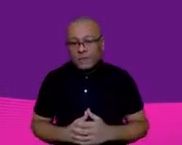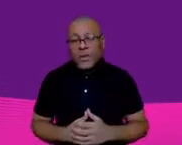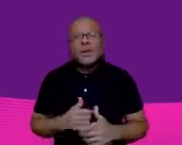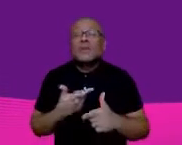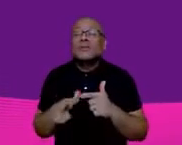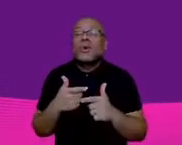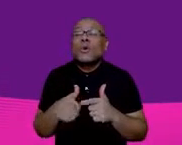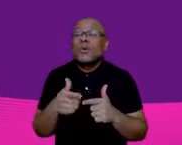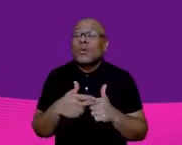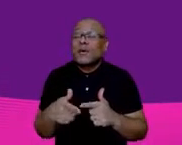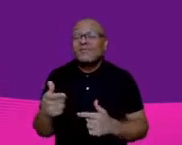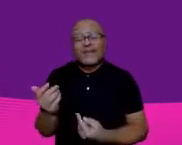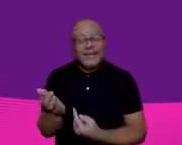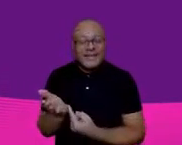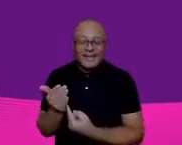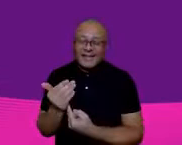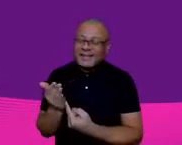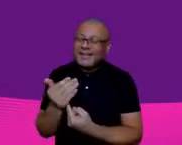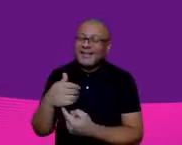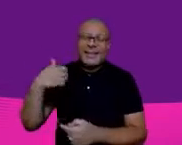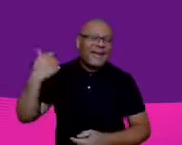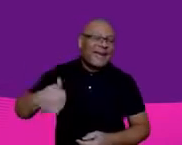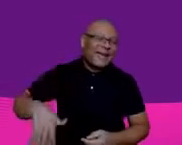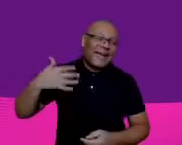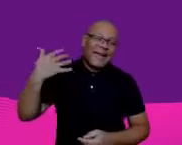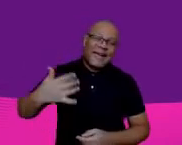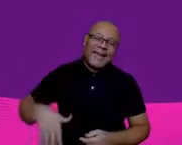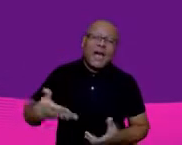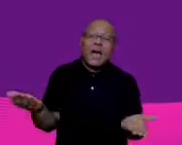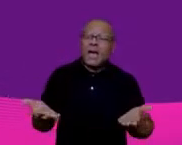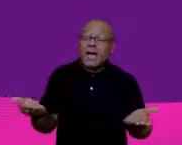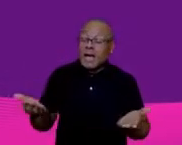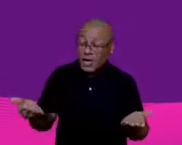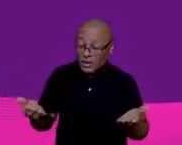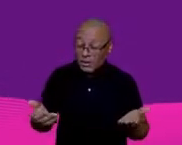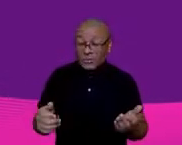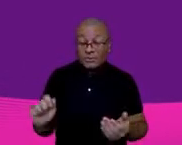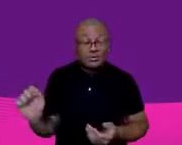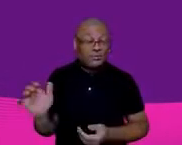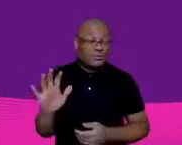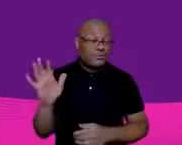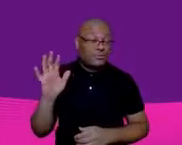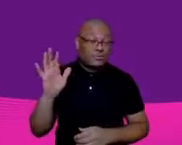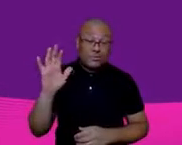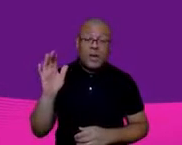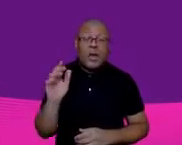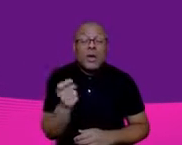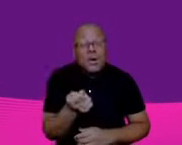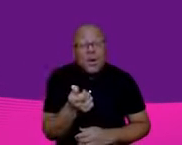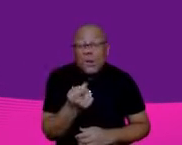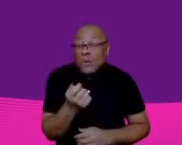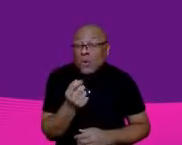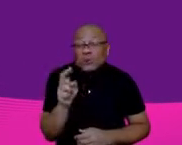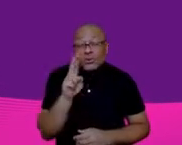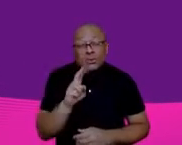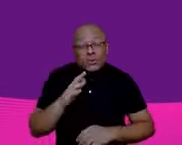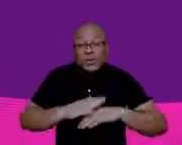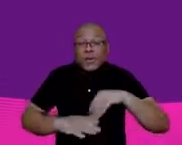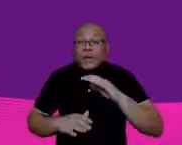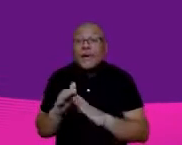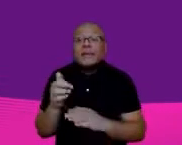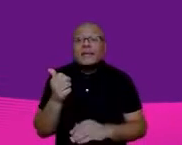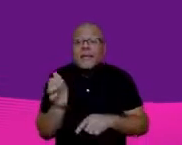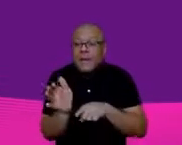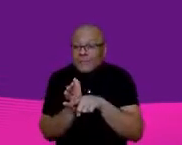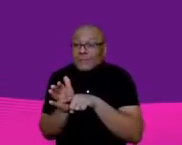tecnologia extremamente cara, o custo atual é bem proibitivo. Então, pouco se usa na prática, mais em pesquisa, por enquanto,